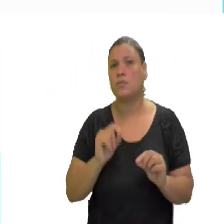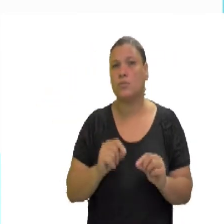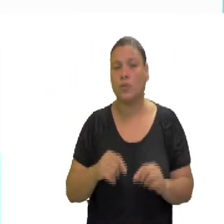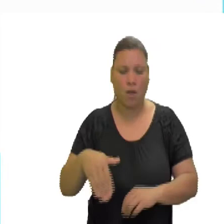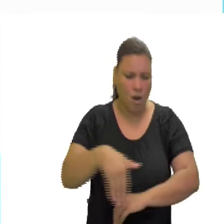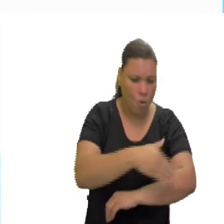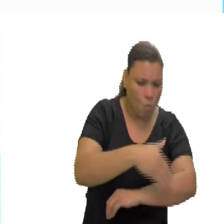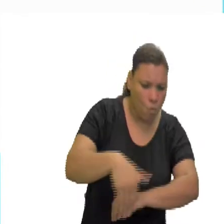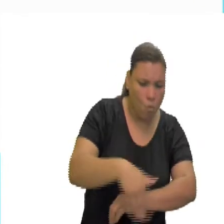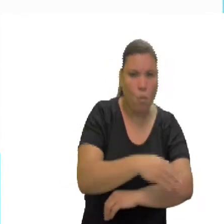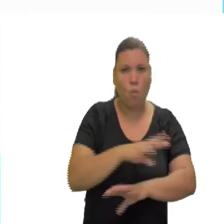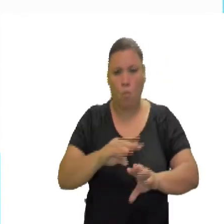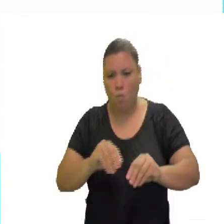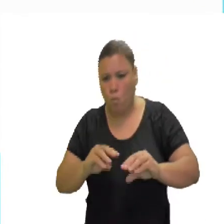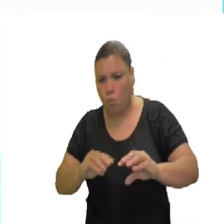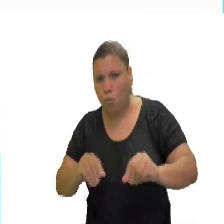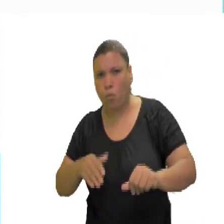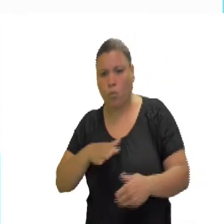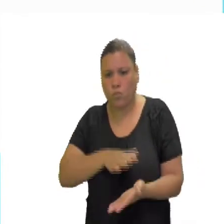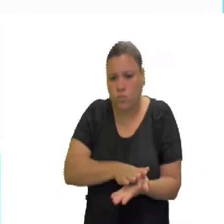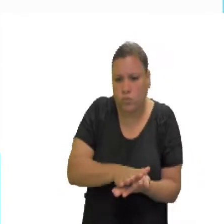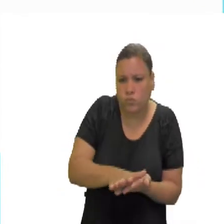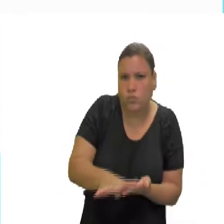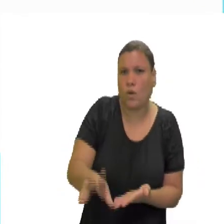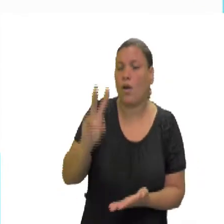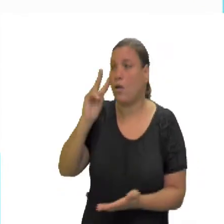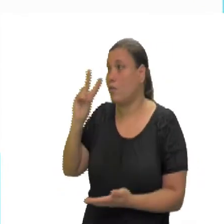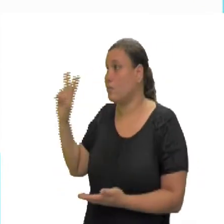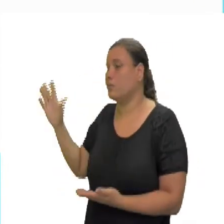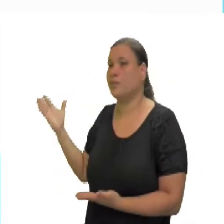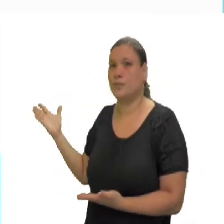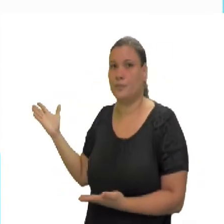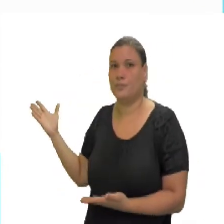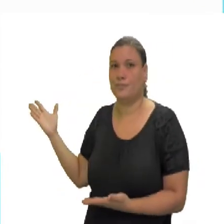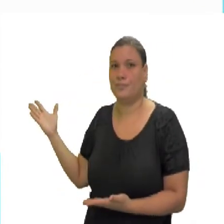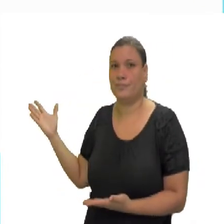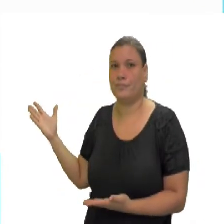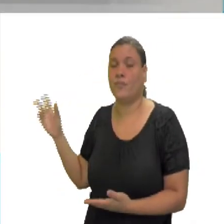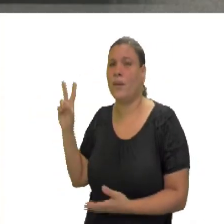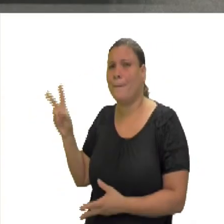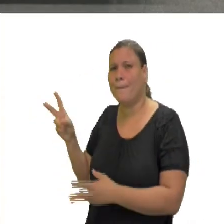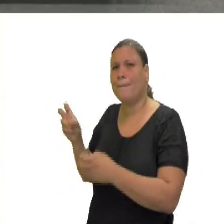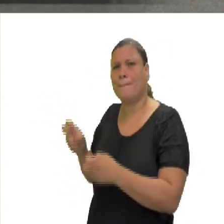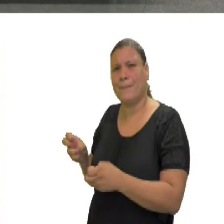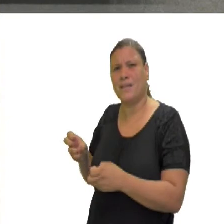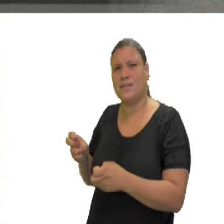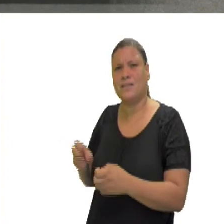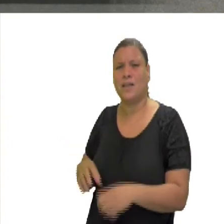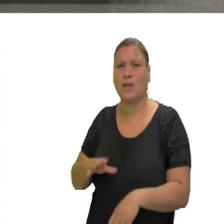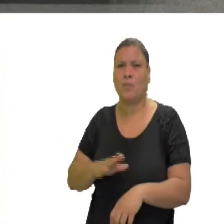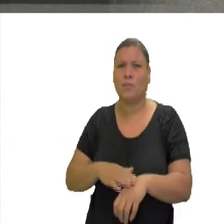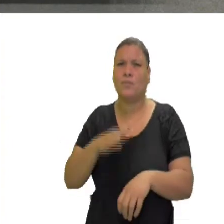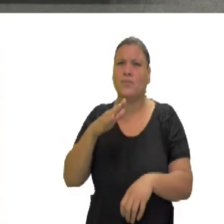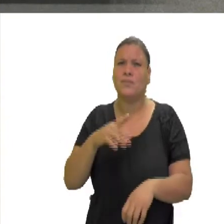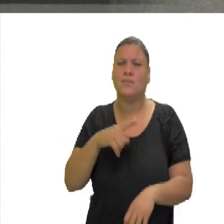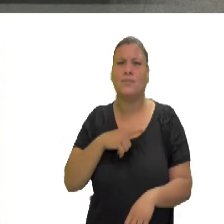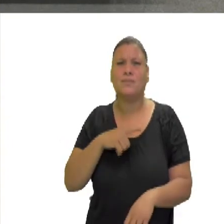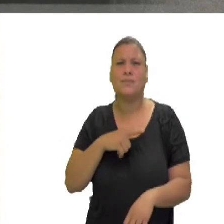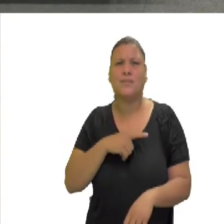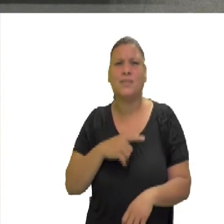Sempre vocês vão perceber que a porcentagem de estrada de terra é maior. Por que ela é maior? Porque as pessoas